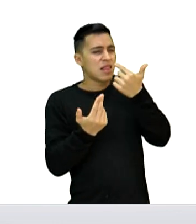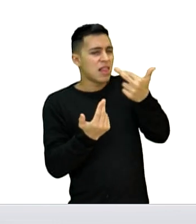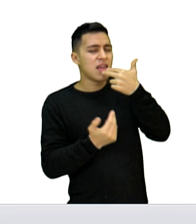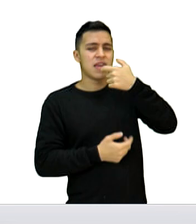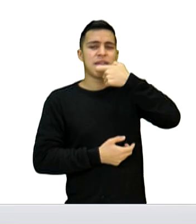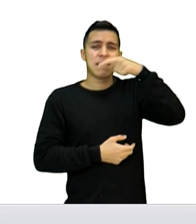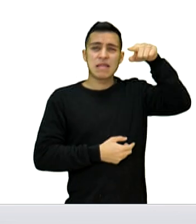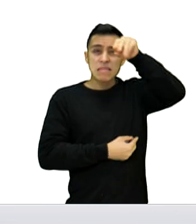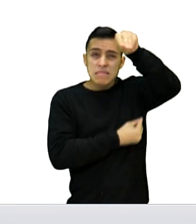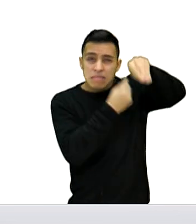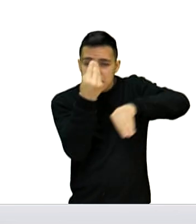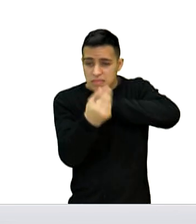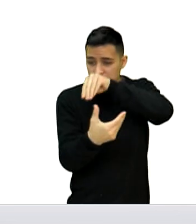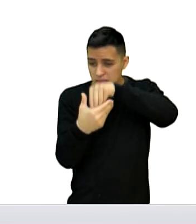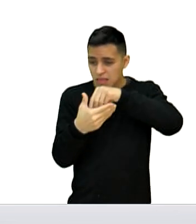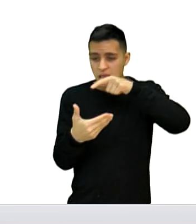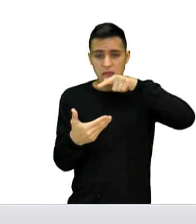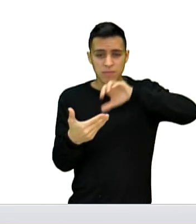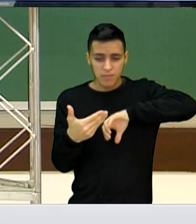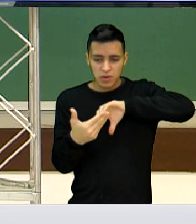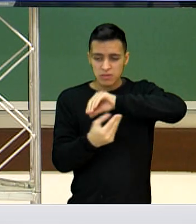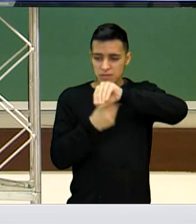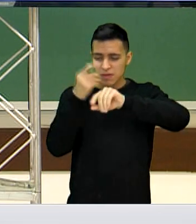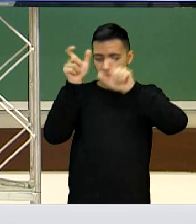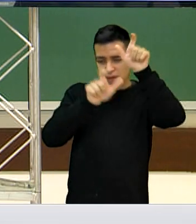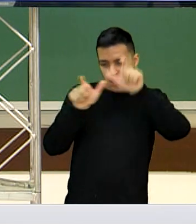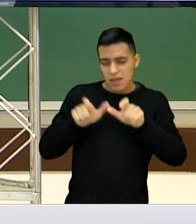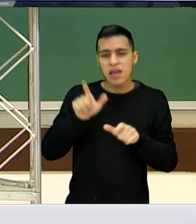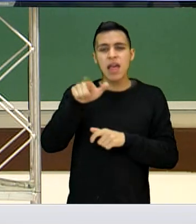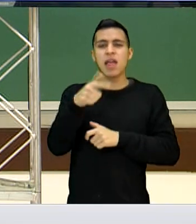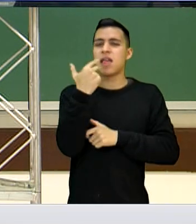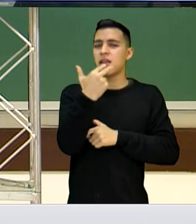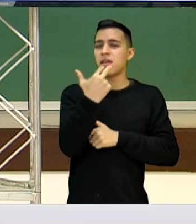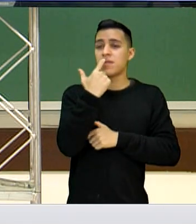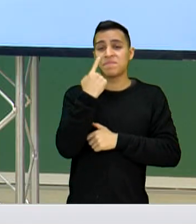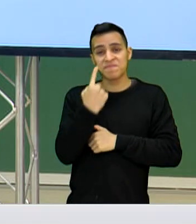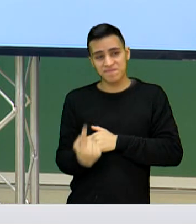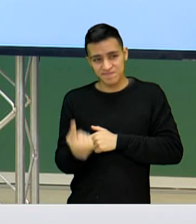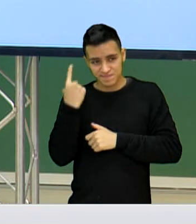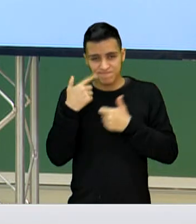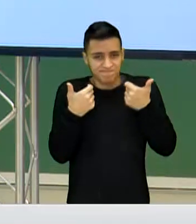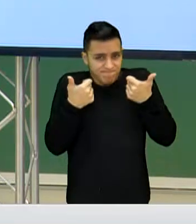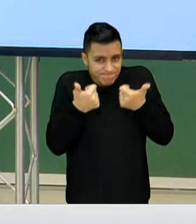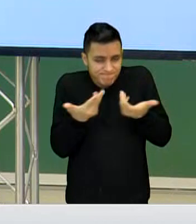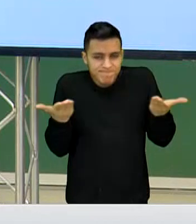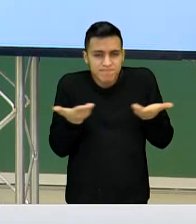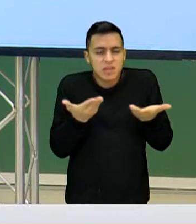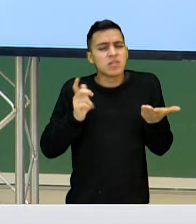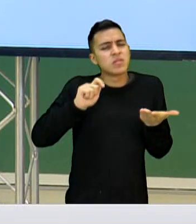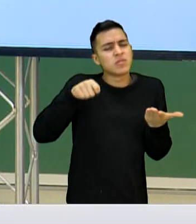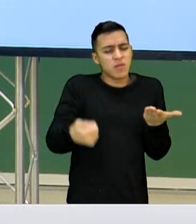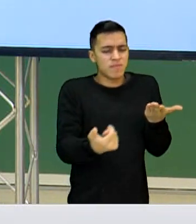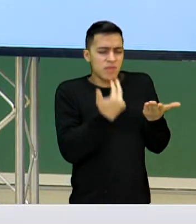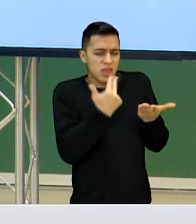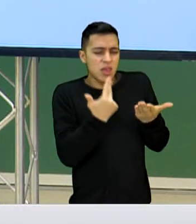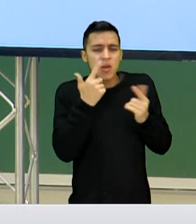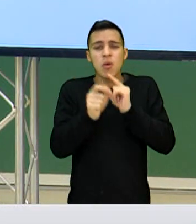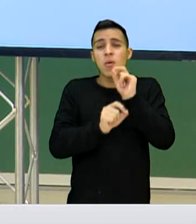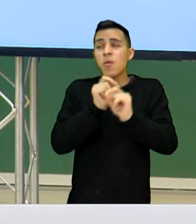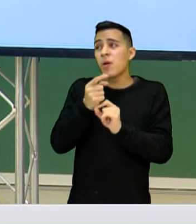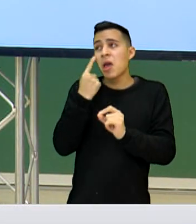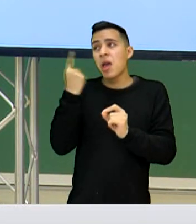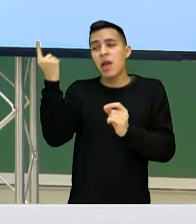estão incorporadas no português, são estrangeirismos, beleza? Sobre estrangeirismo, vamos fazer